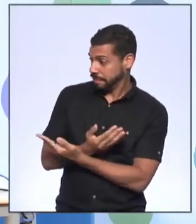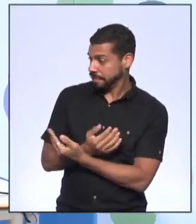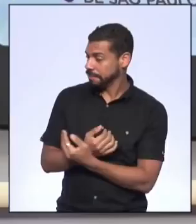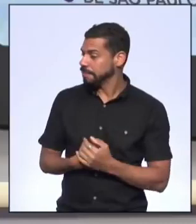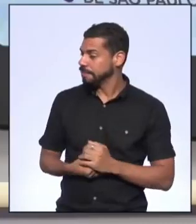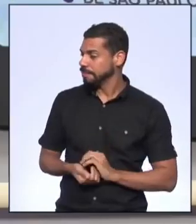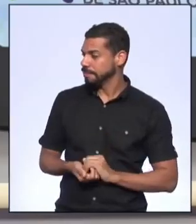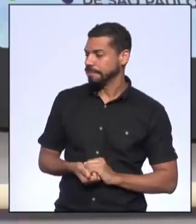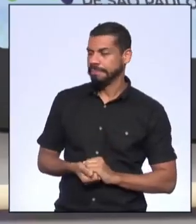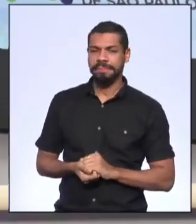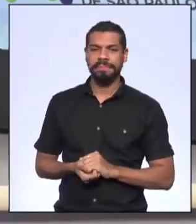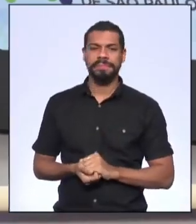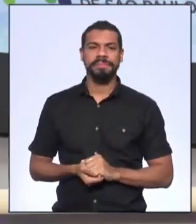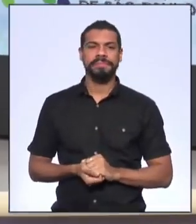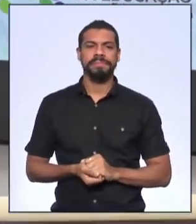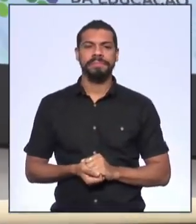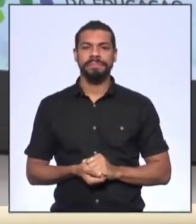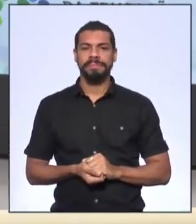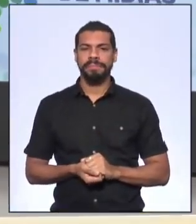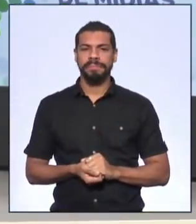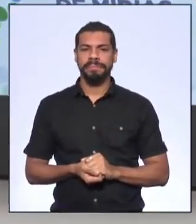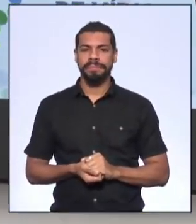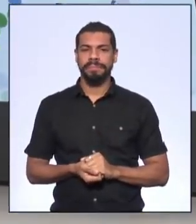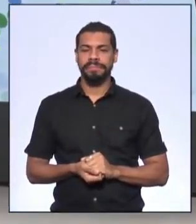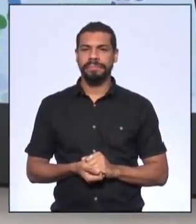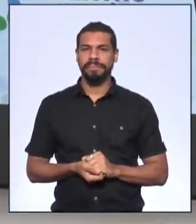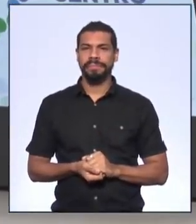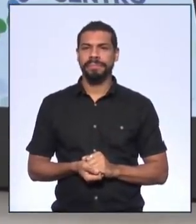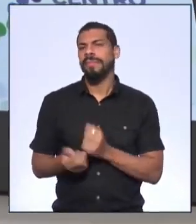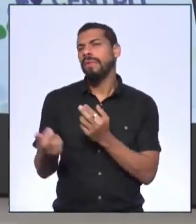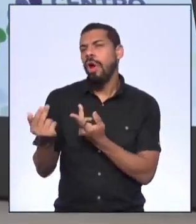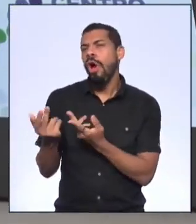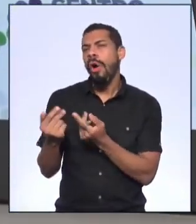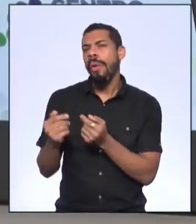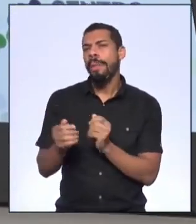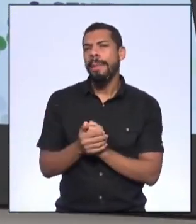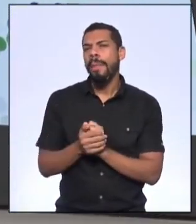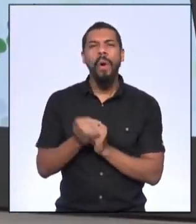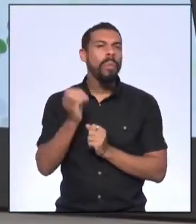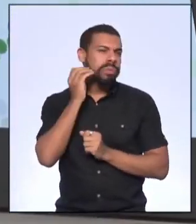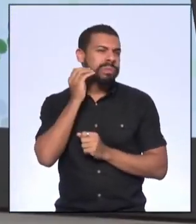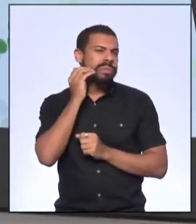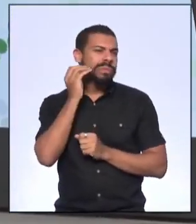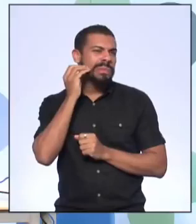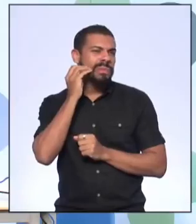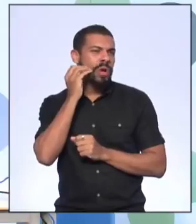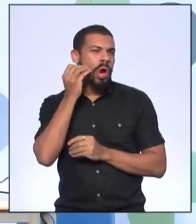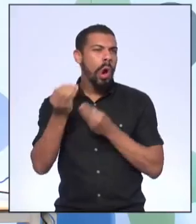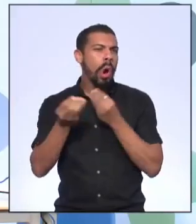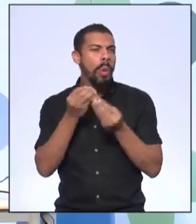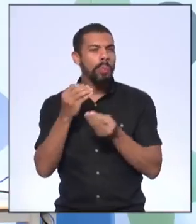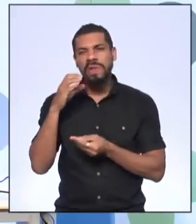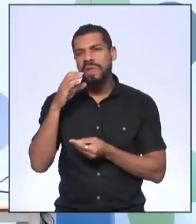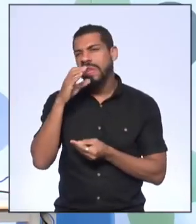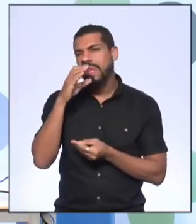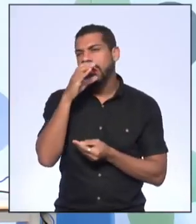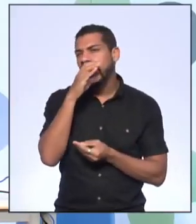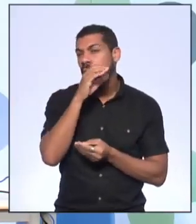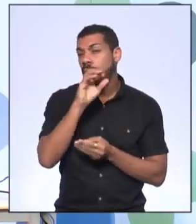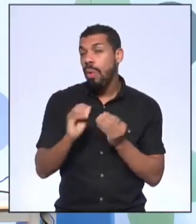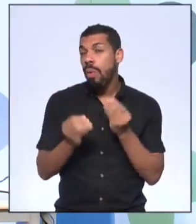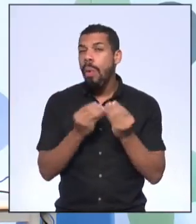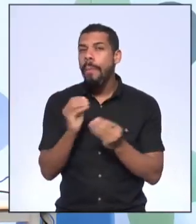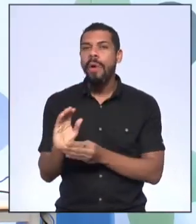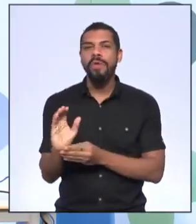para segurar os dois sisteminhas ali, os dois parafusos. Então, vamos ver se essa condução de calor, como que acontece,